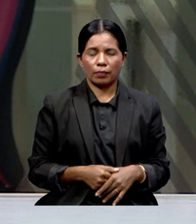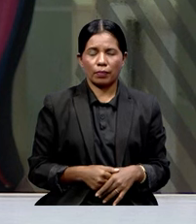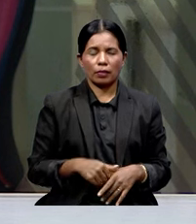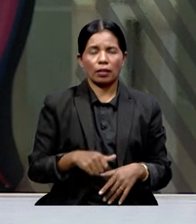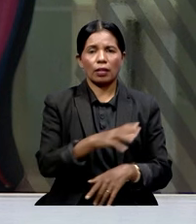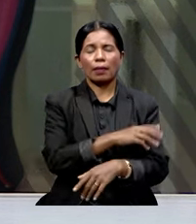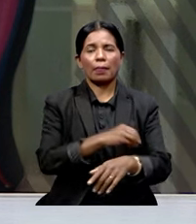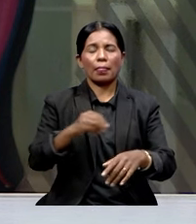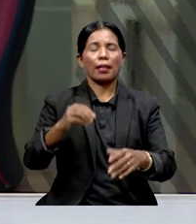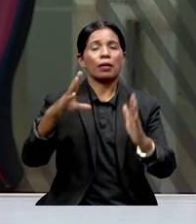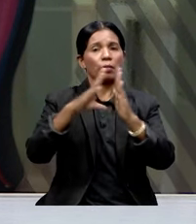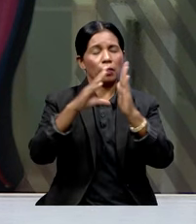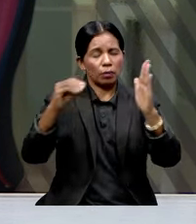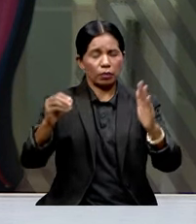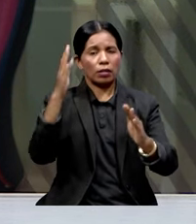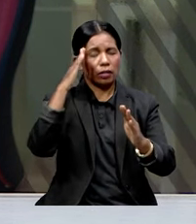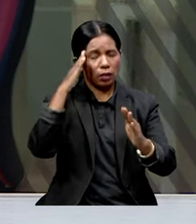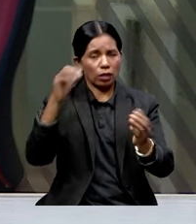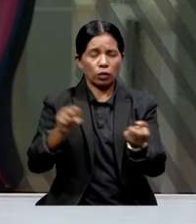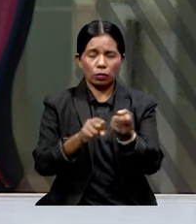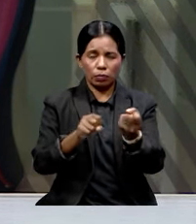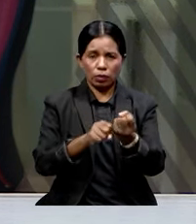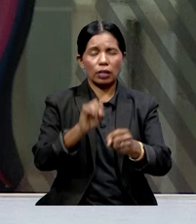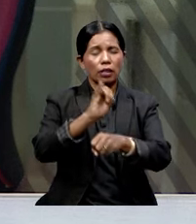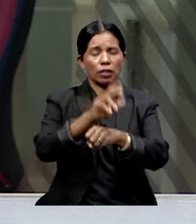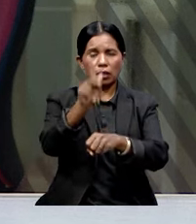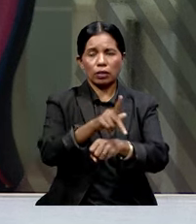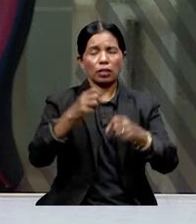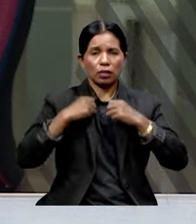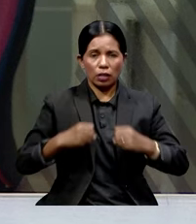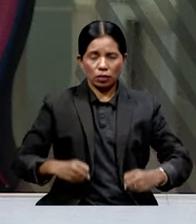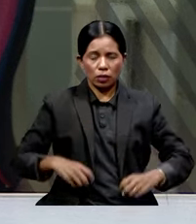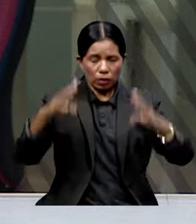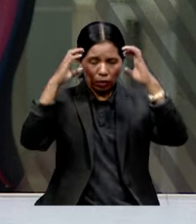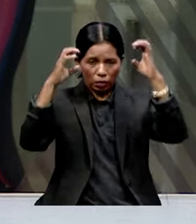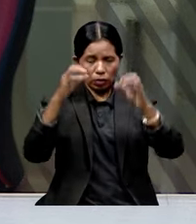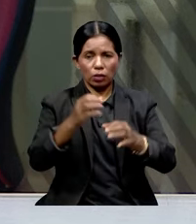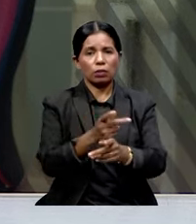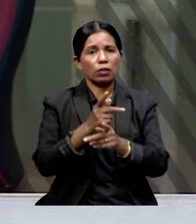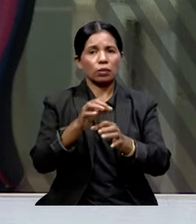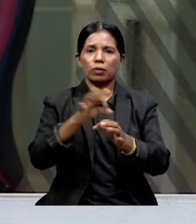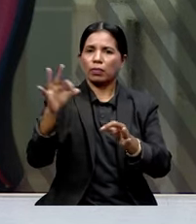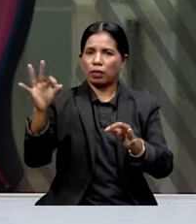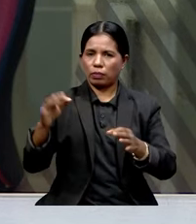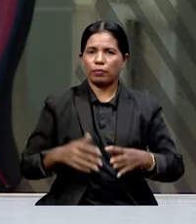Papua Nova Guiné reconhece a contribuição da Igreja Católica em saúde e educação no cuidado espiritual.